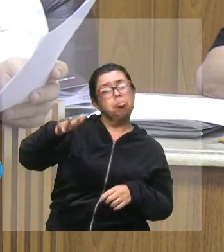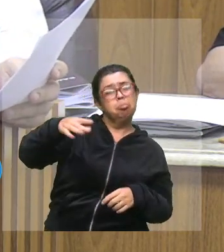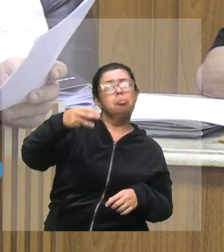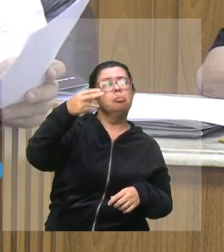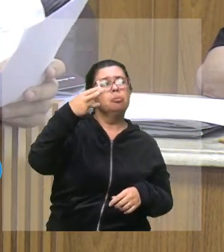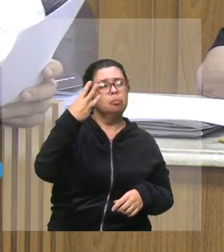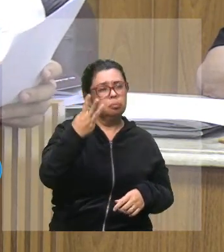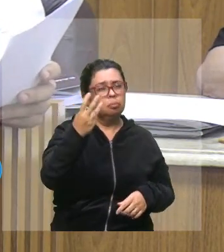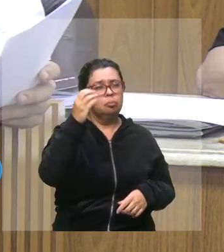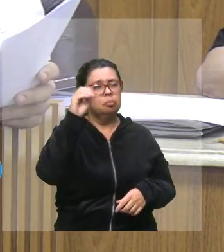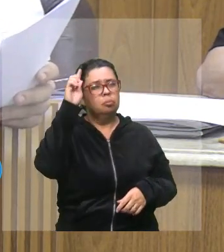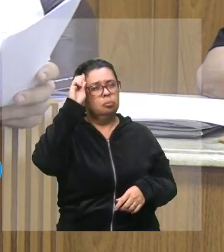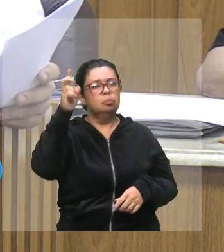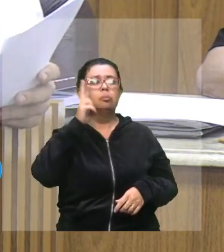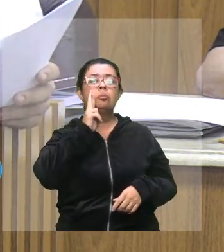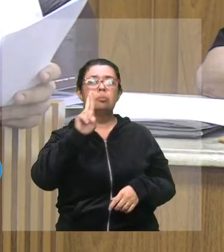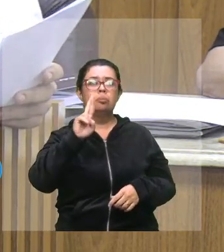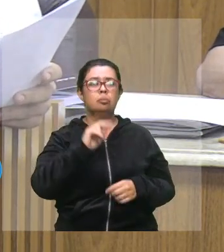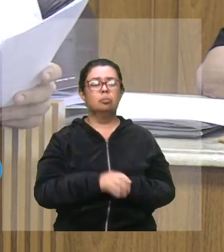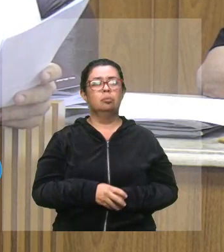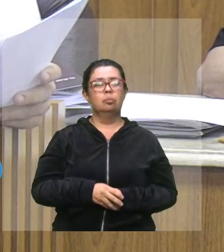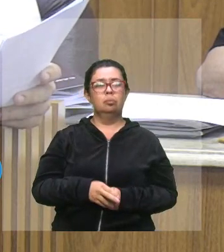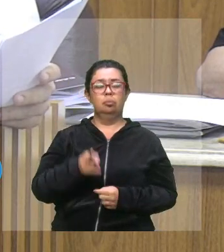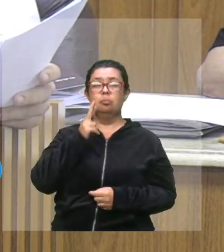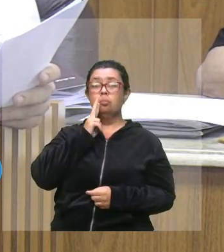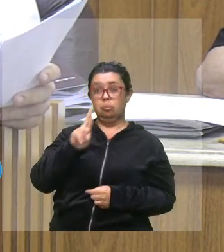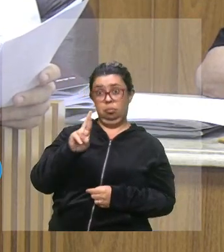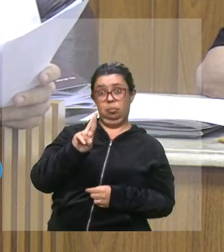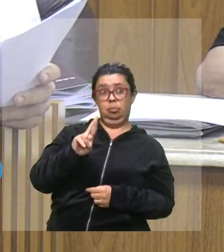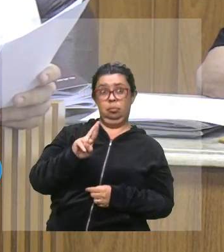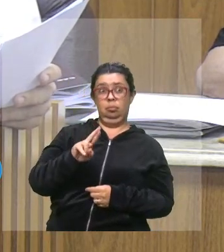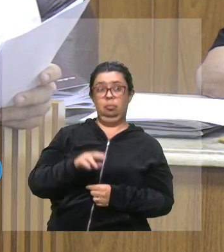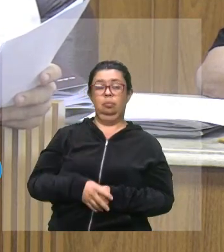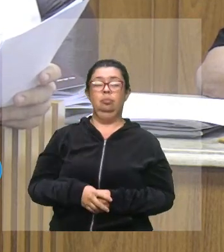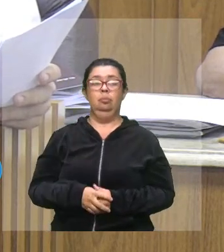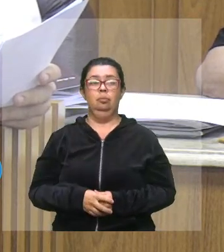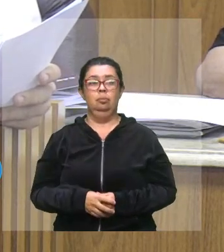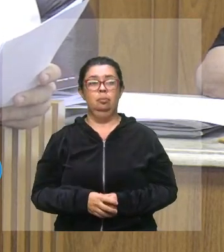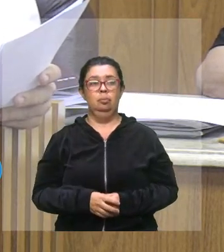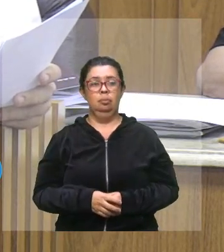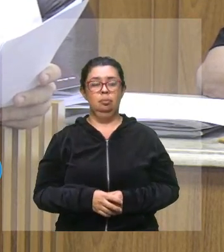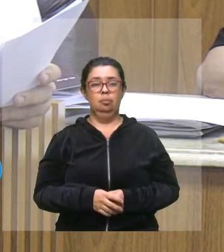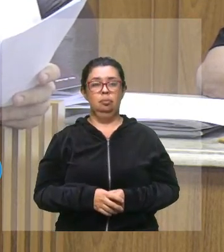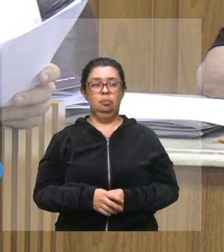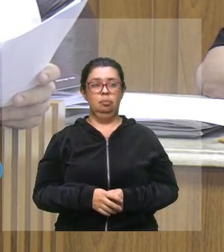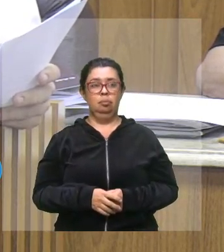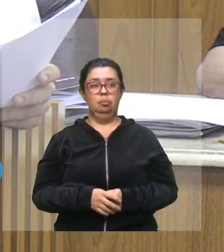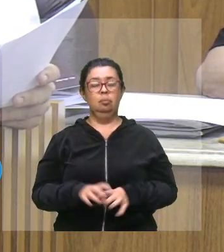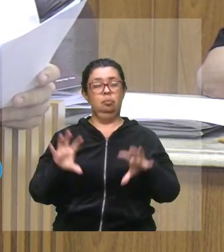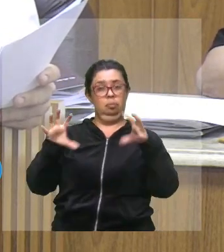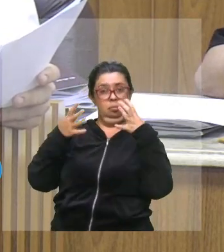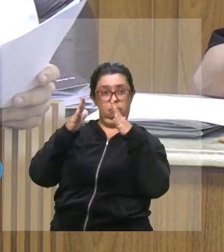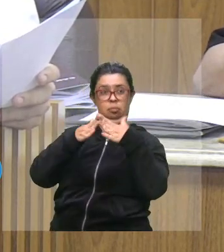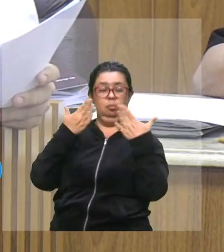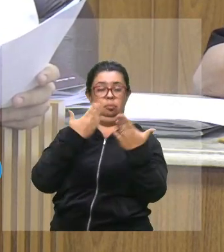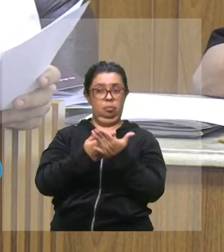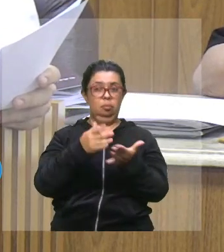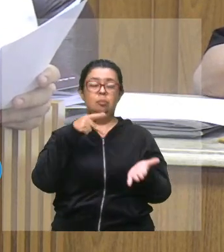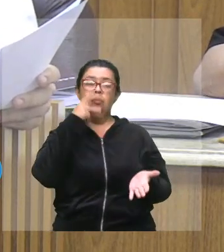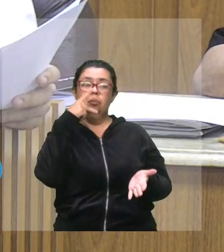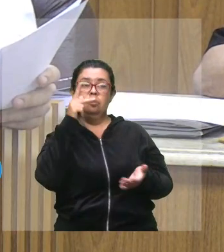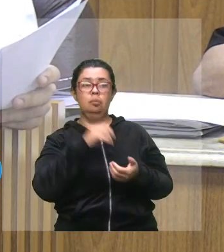para responder. E a resposta foi o seguinte, olhem que ironia. Em atenção ao requerimento